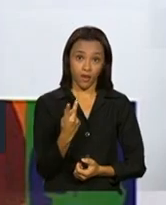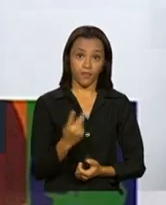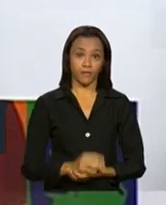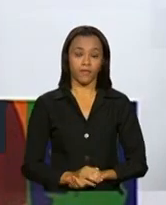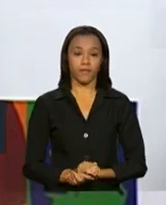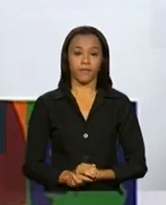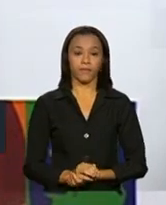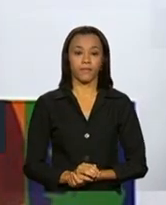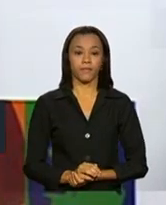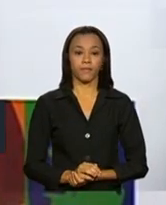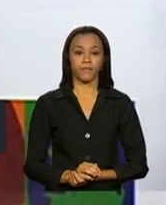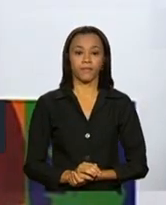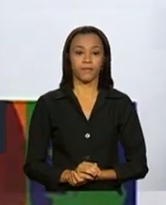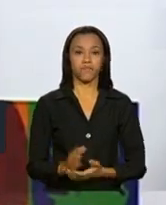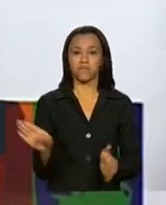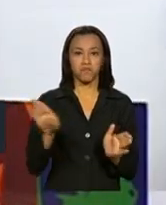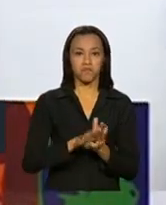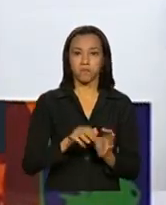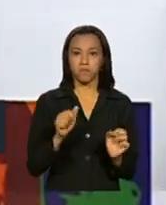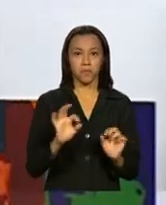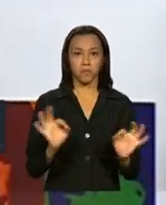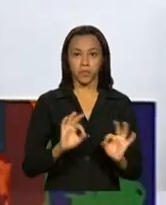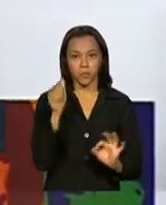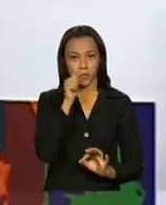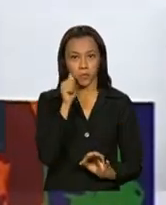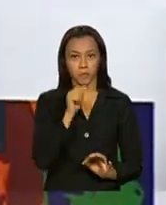Benedito não chegou também